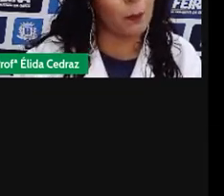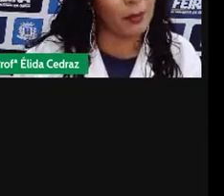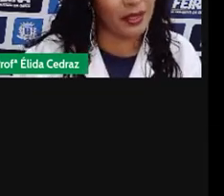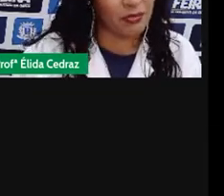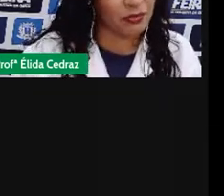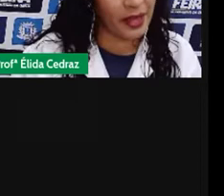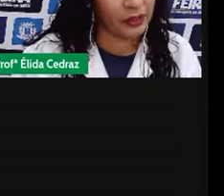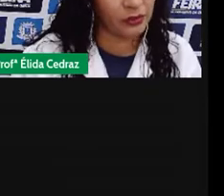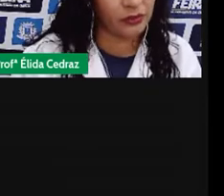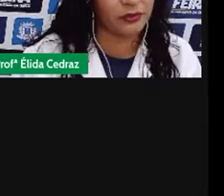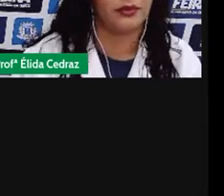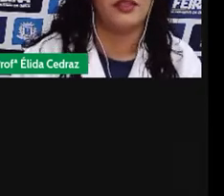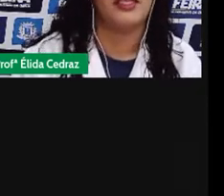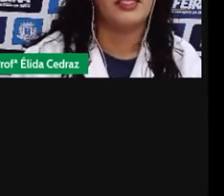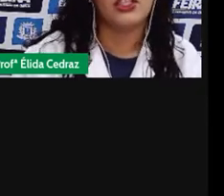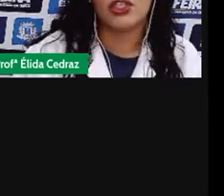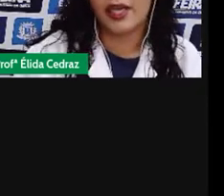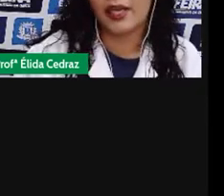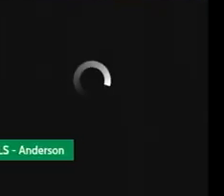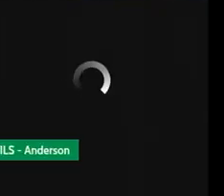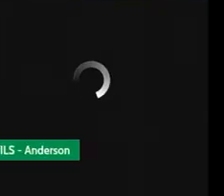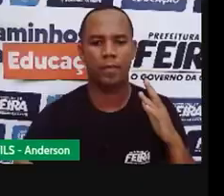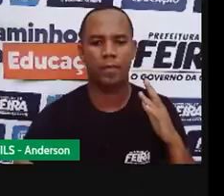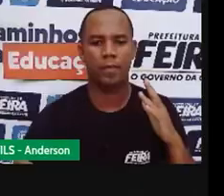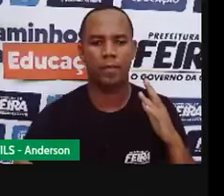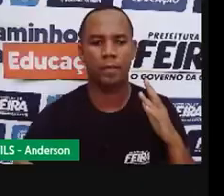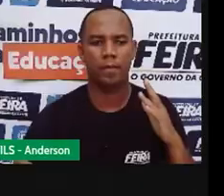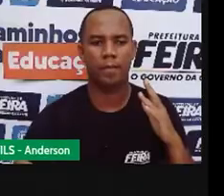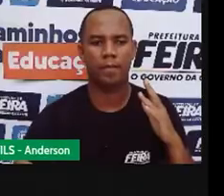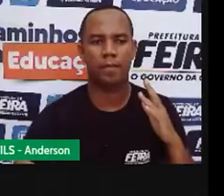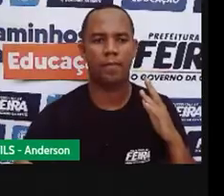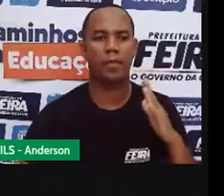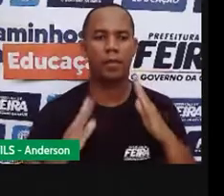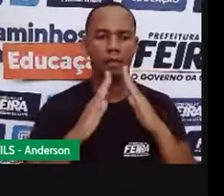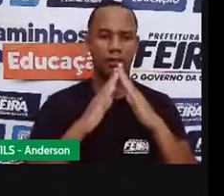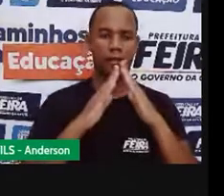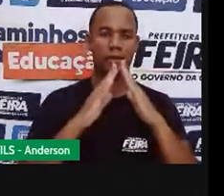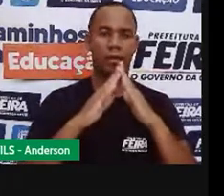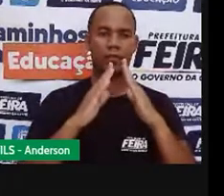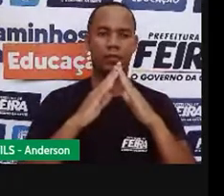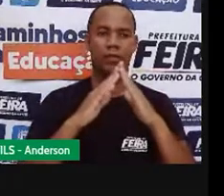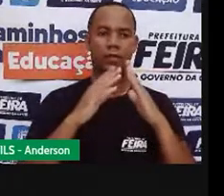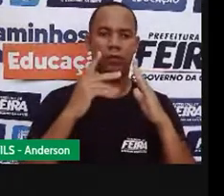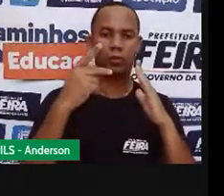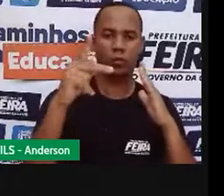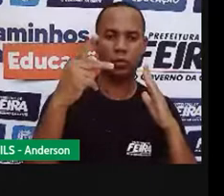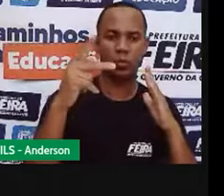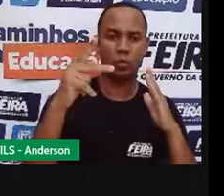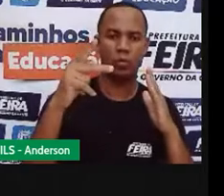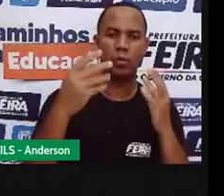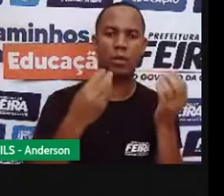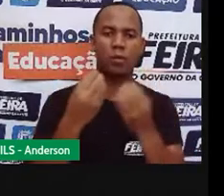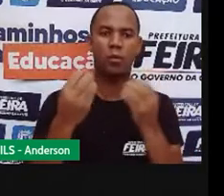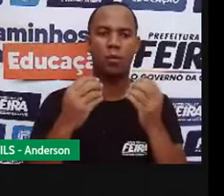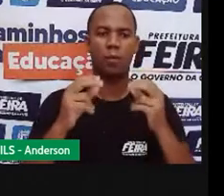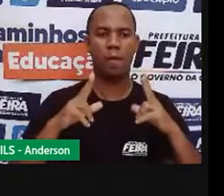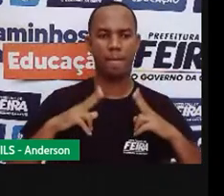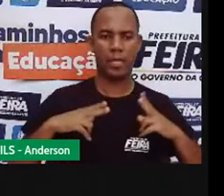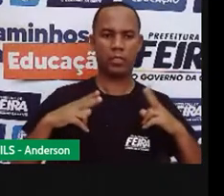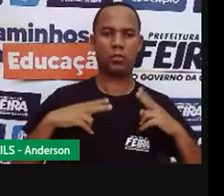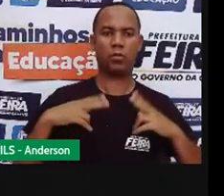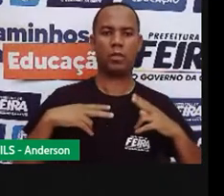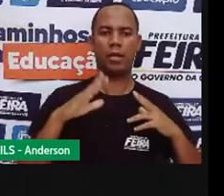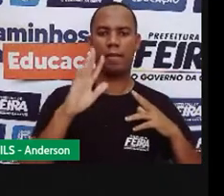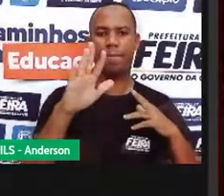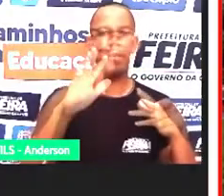espaço privado. Já a escola, a rua que você mora, a calçada, são espaços